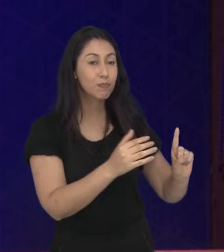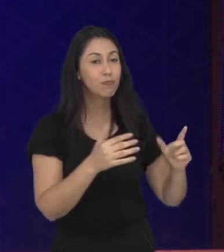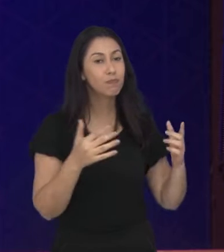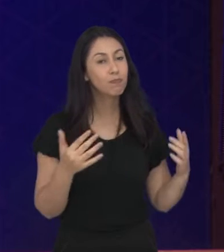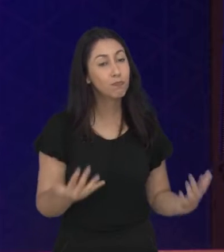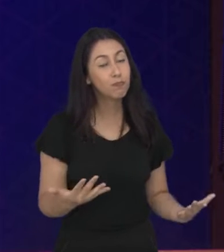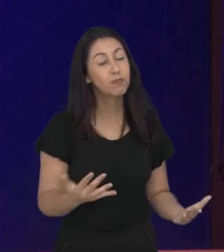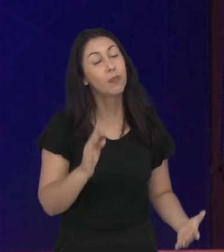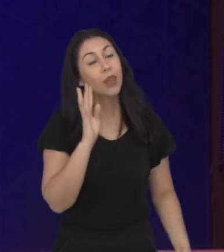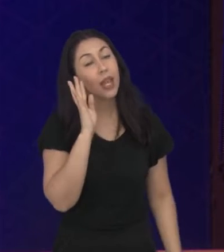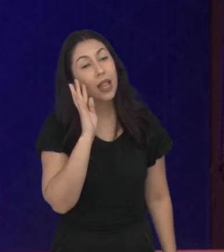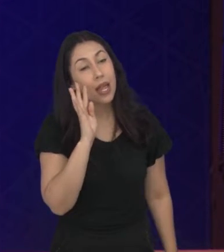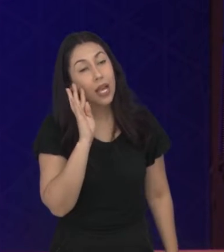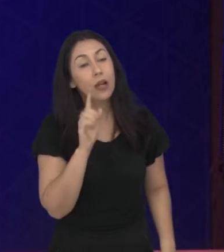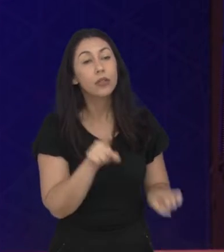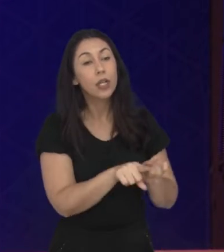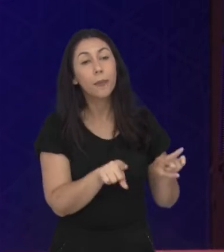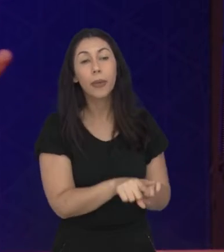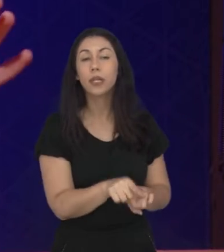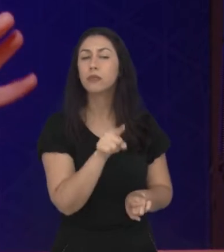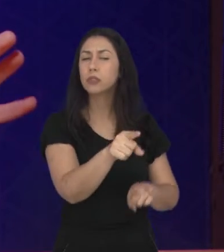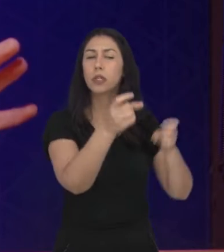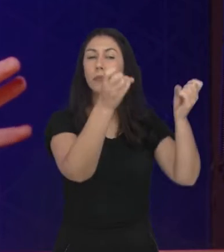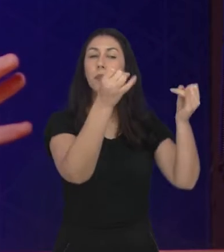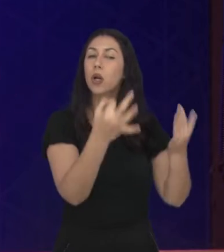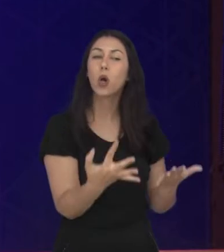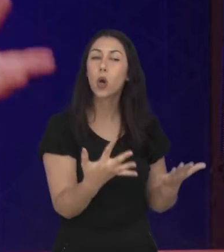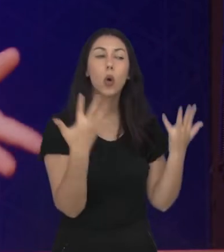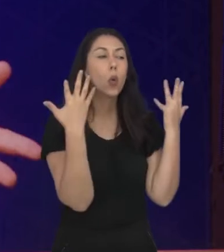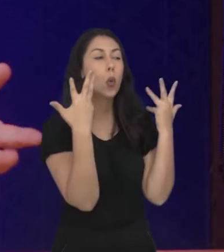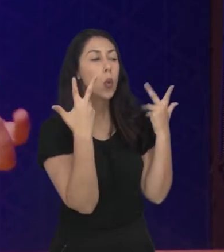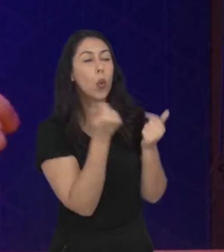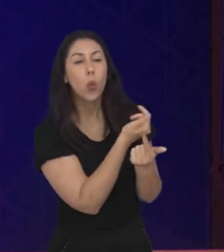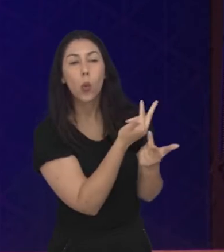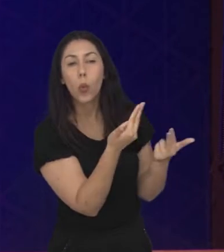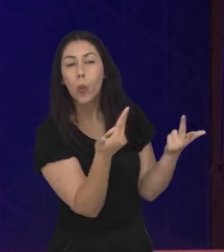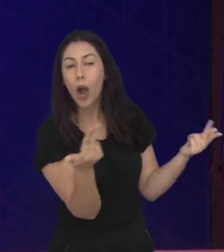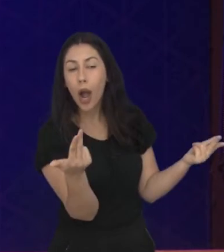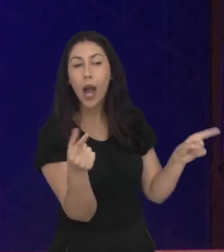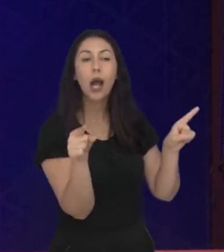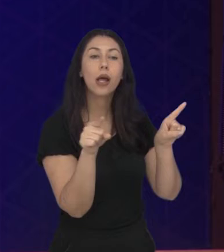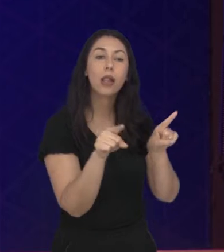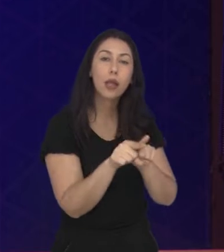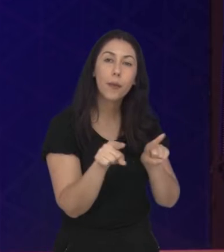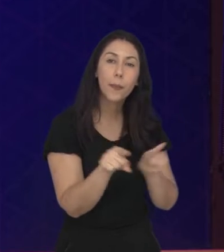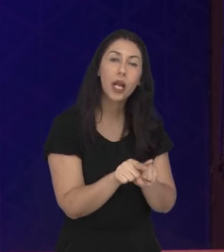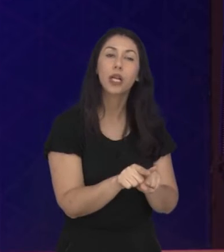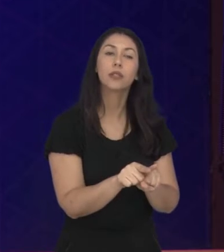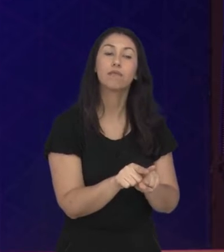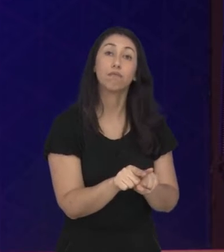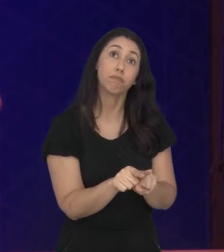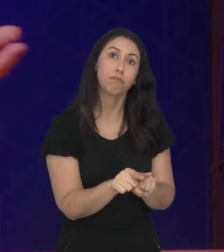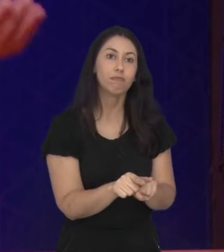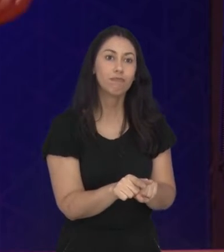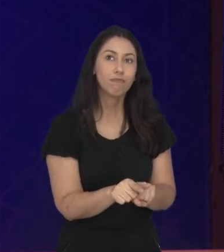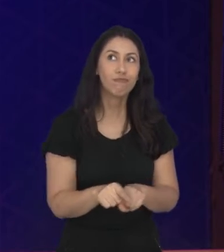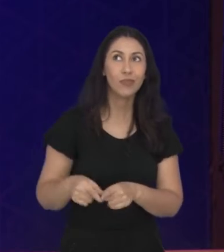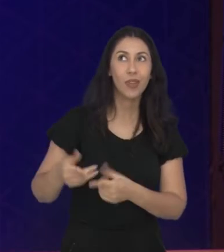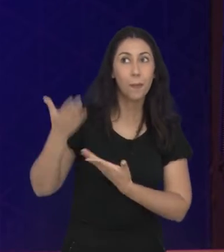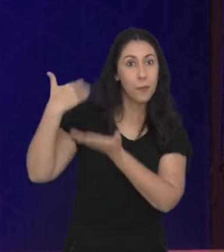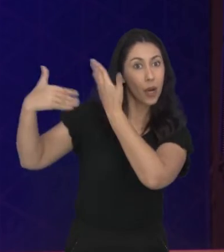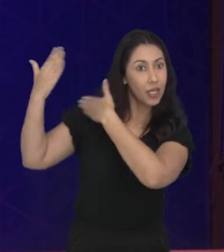eu achei legal, Samuel, você citou essa questão dos animais e falou também dos talvez